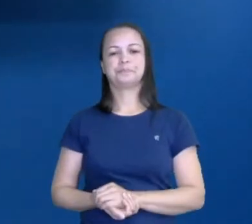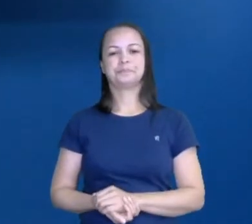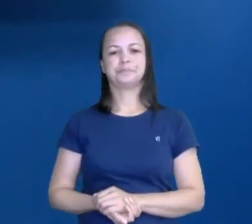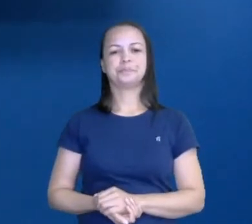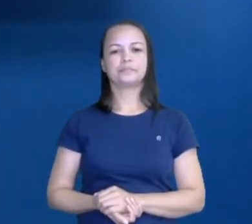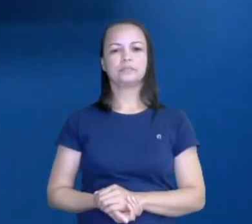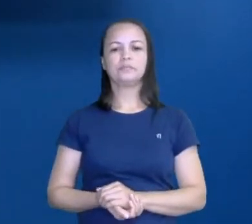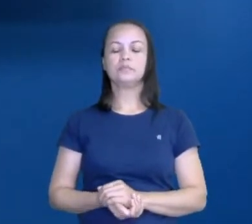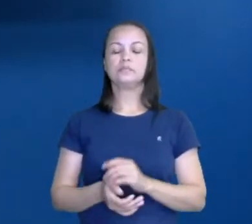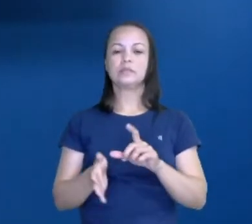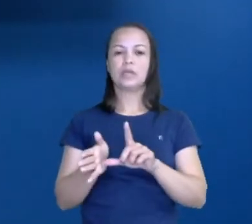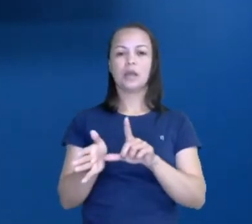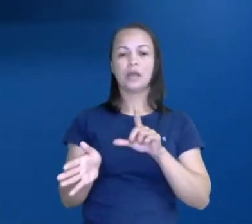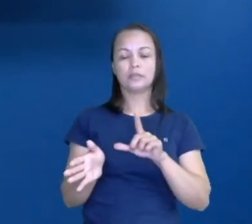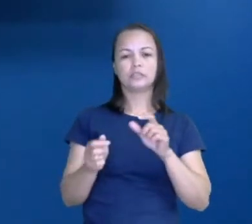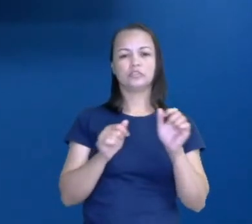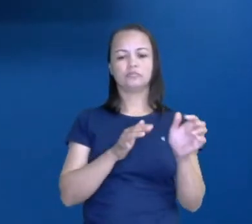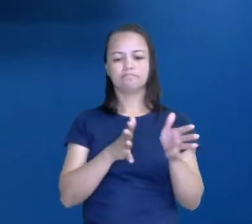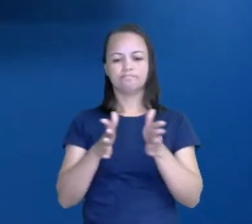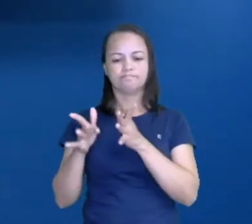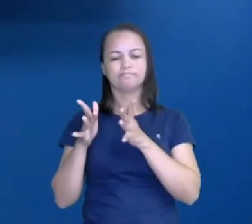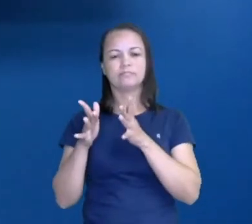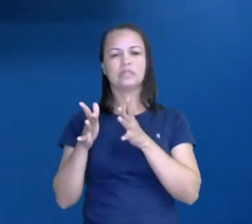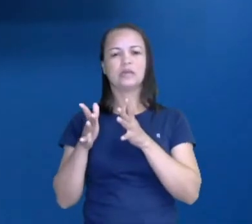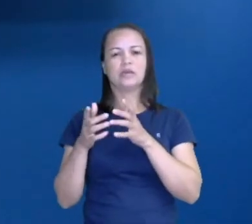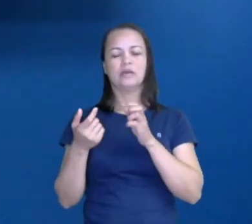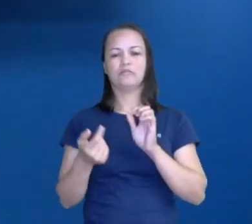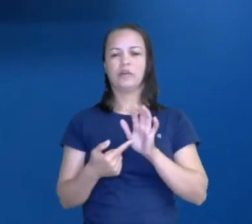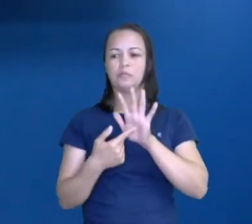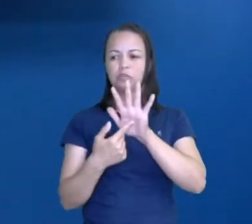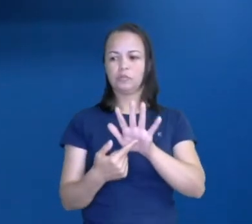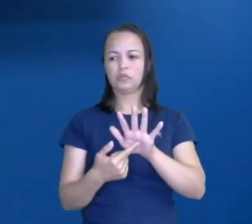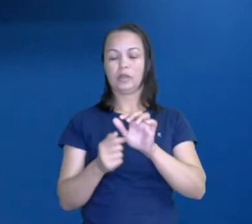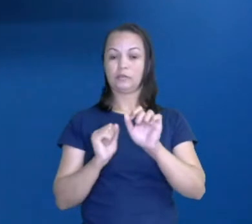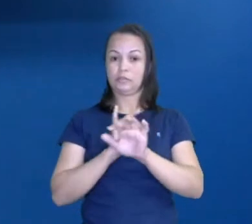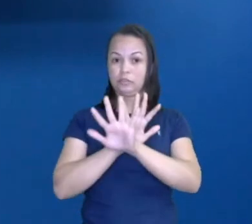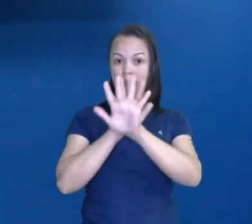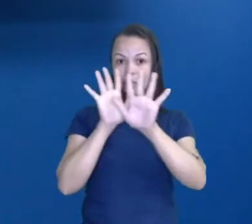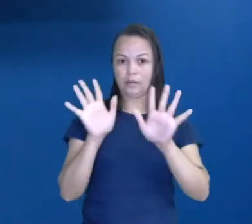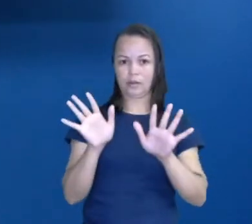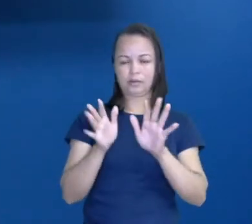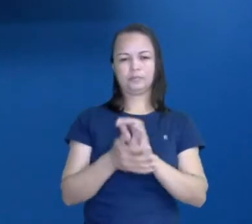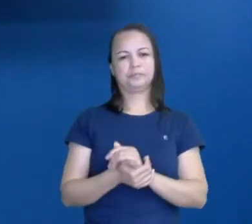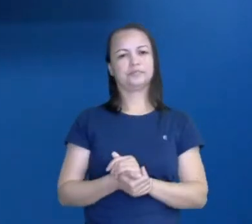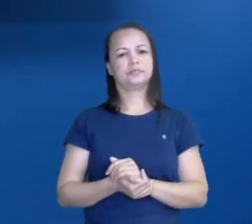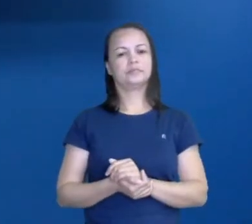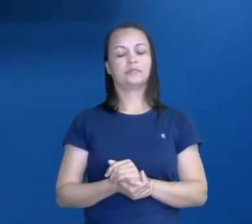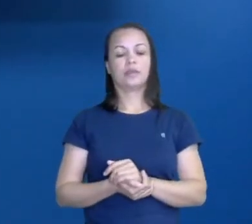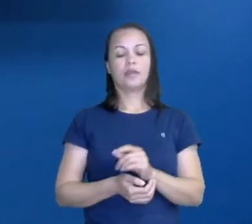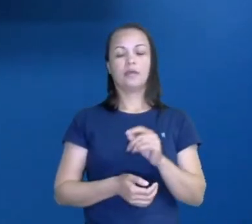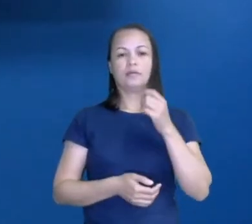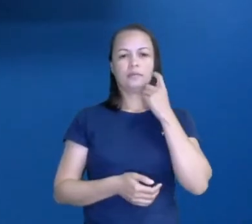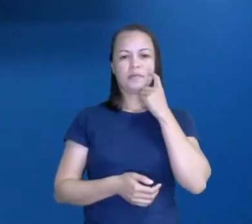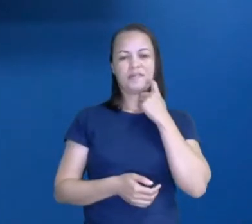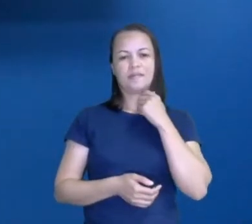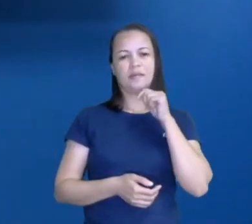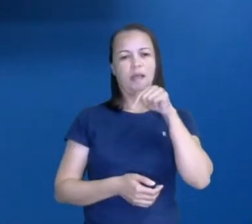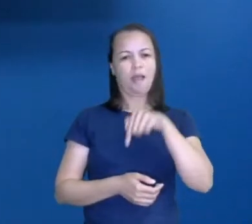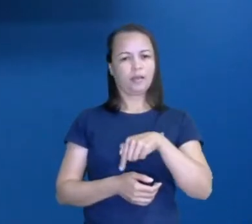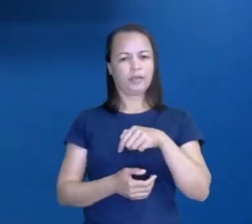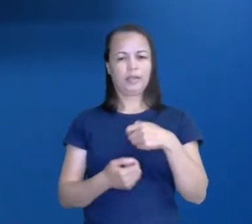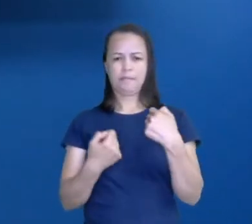Antes da gente prosseguir, vamos deixar bem claro, aqui a gente